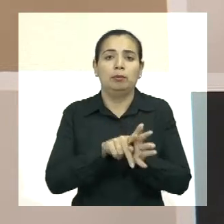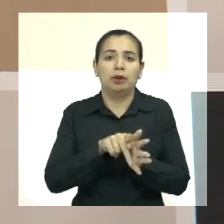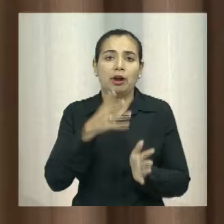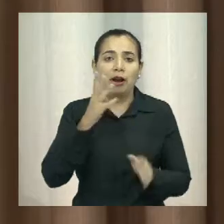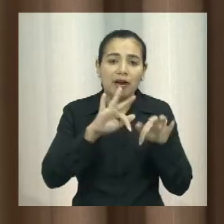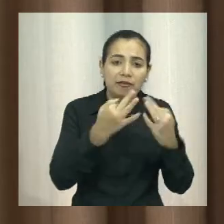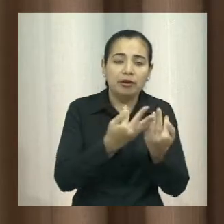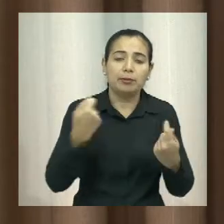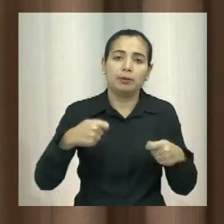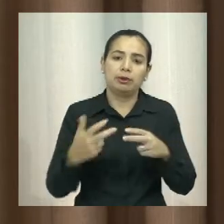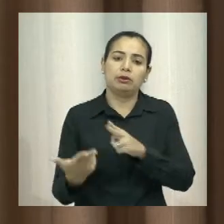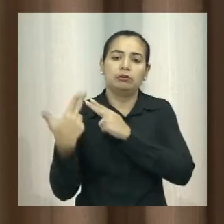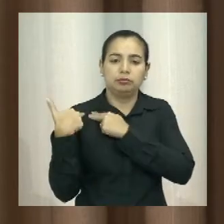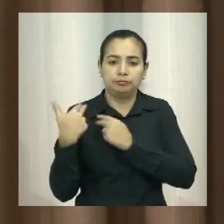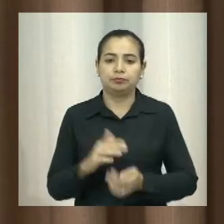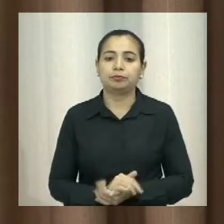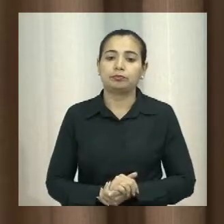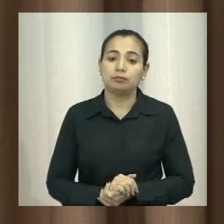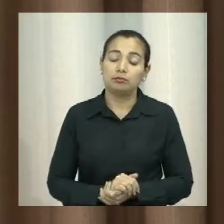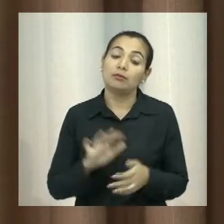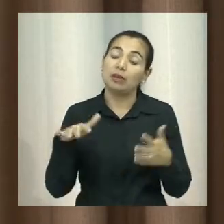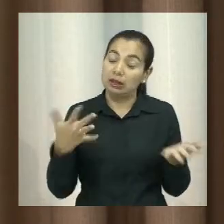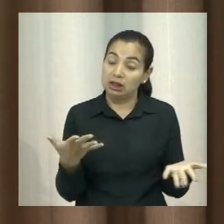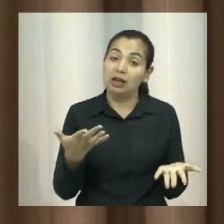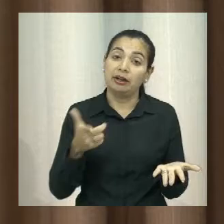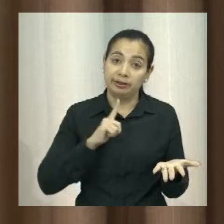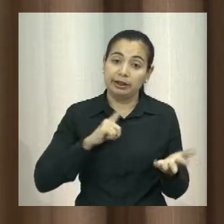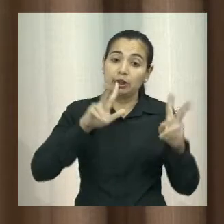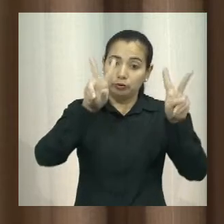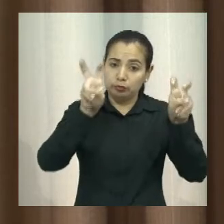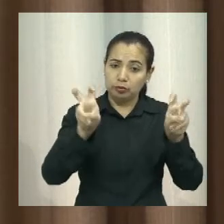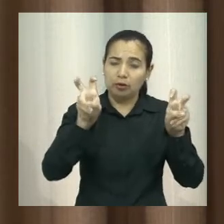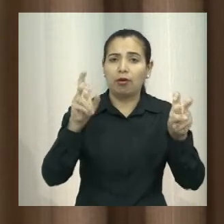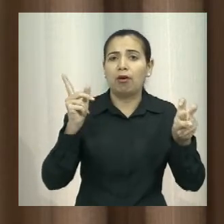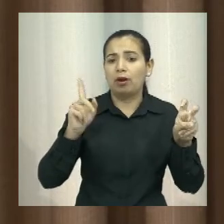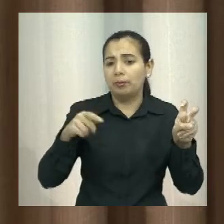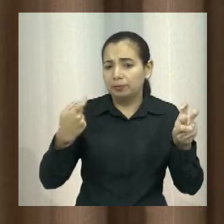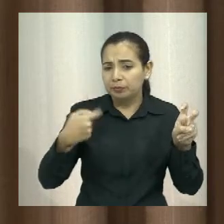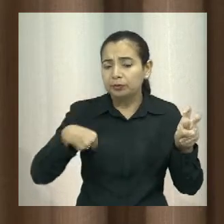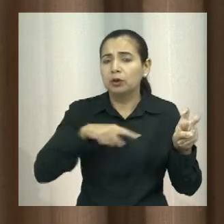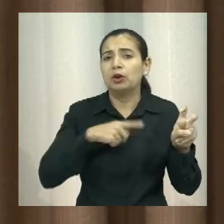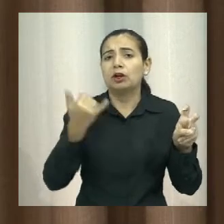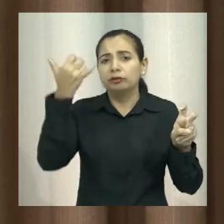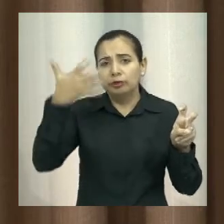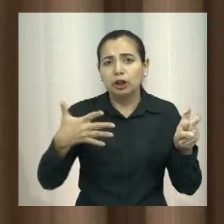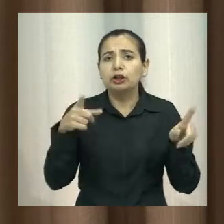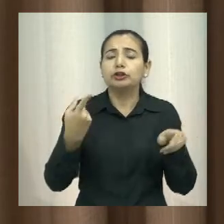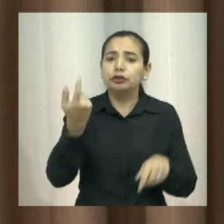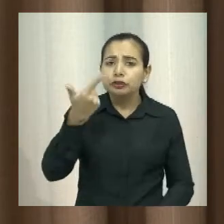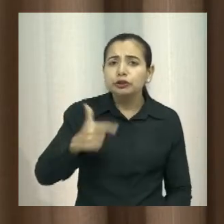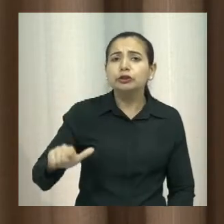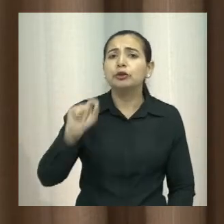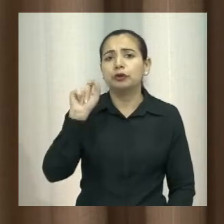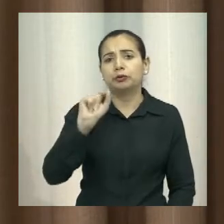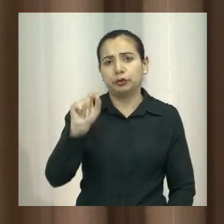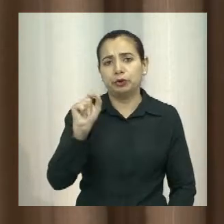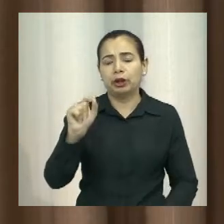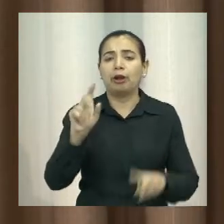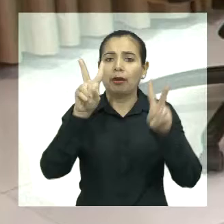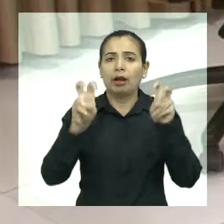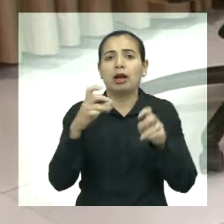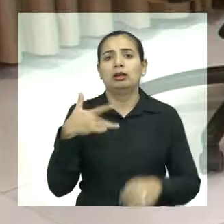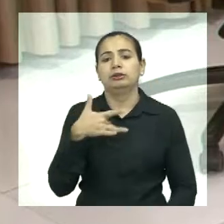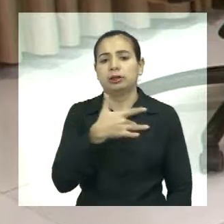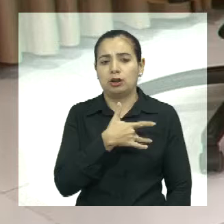assim, a forma de abordar o assunto, por mais delicado que seja, a gente volta de novo na questão da saúde, né? A tratar